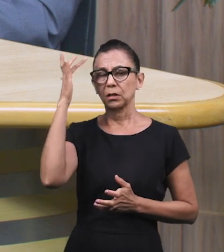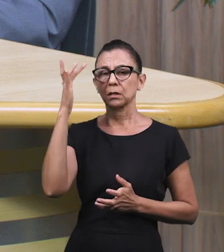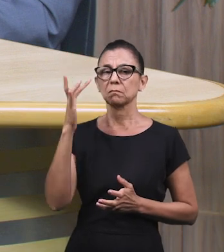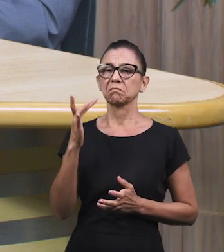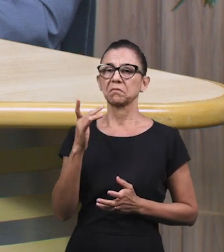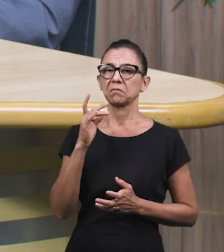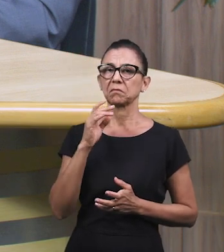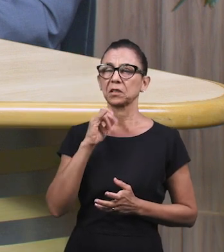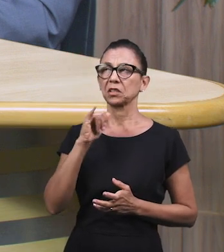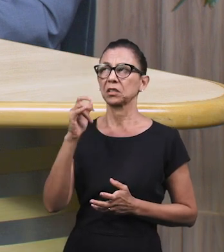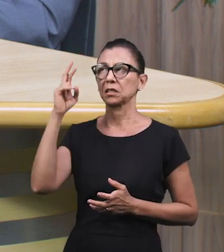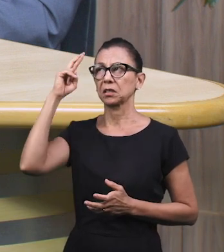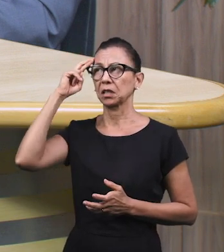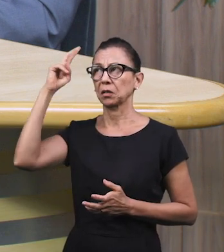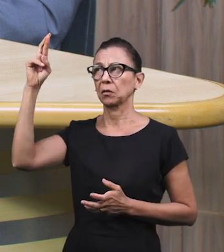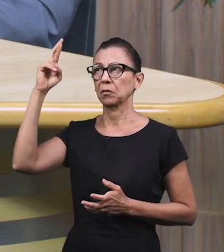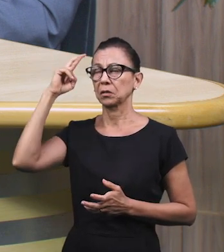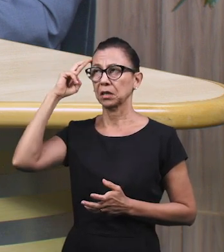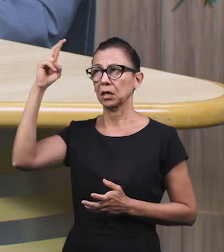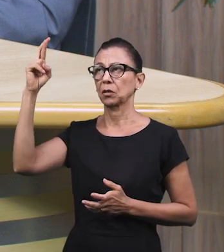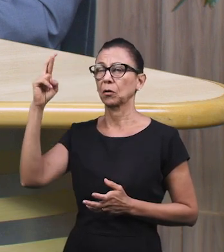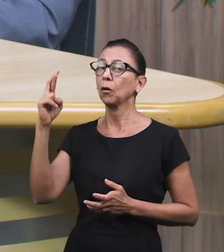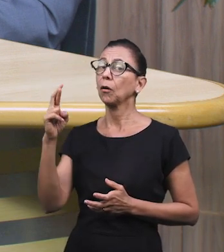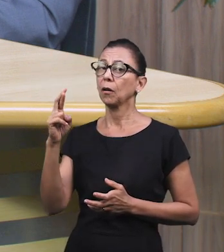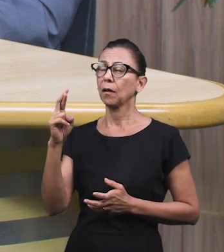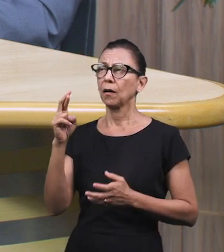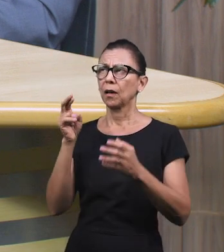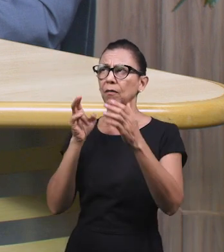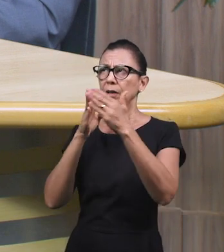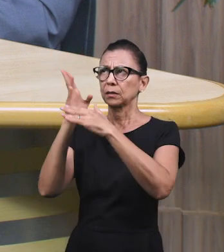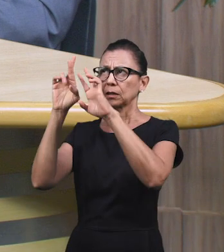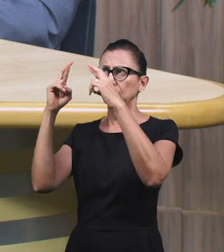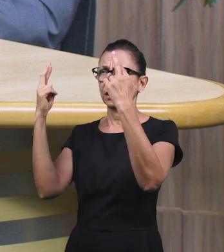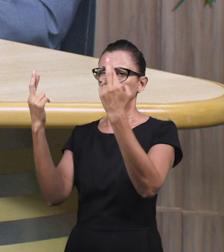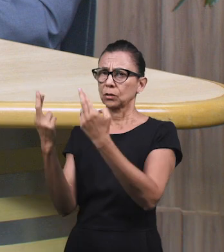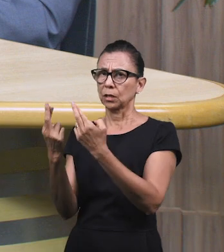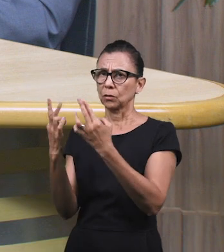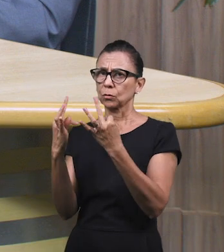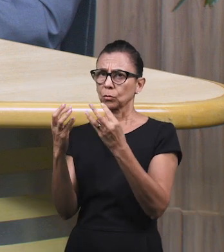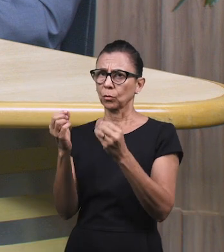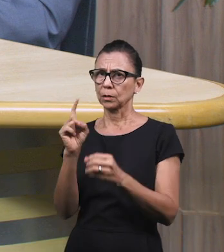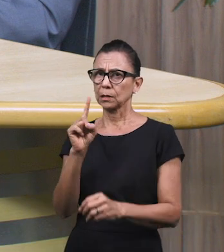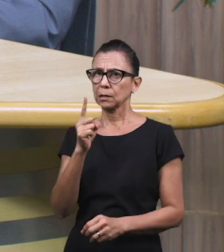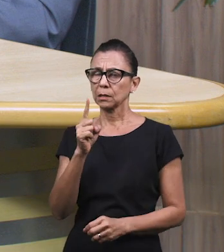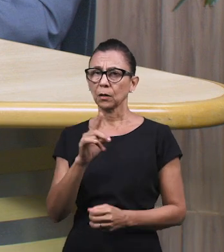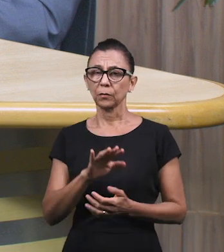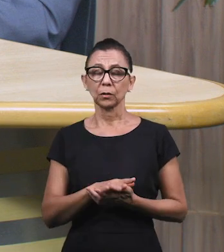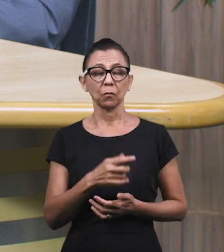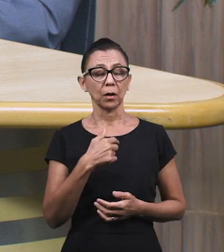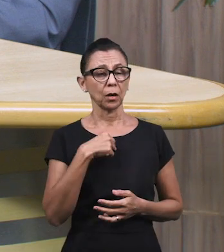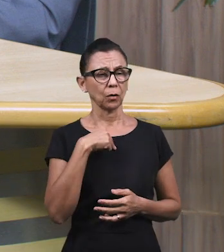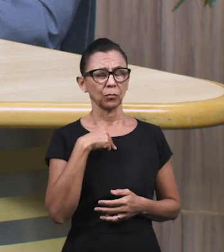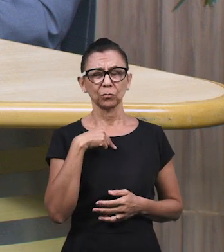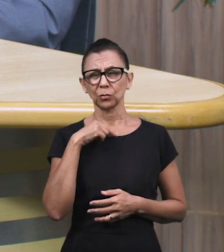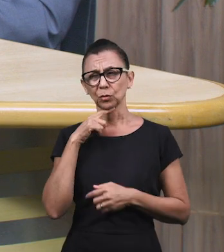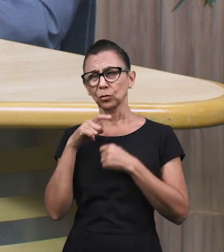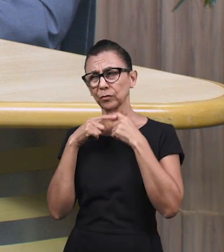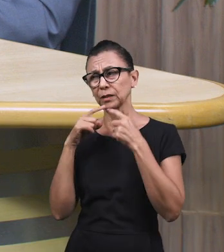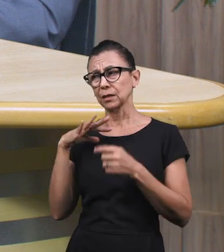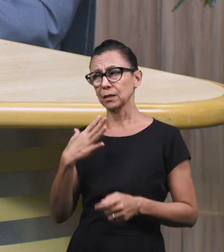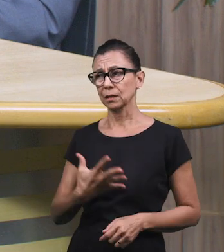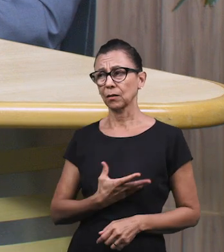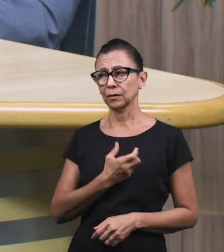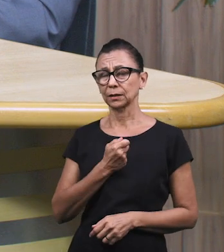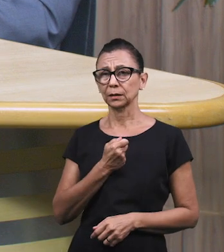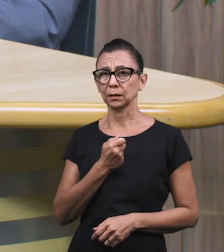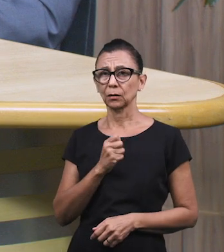E agora eu estou em dúvida se eu tenho salvação ou se eu não tenho salvação. tivemos uma conversa